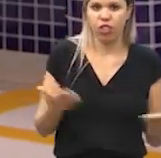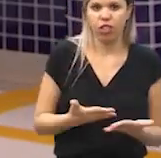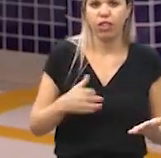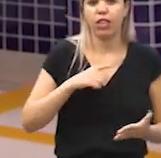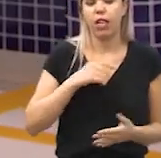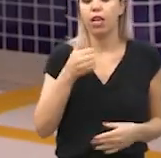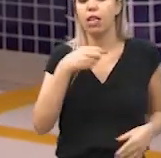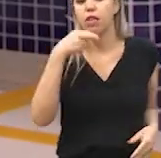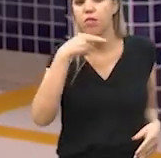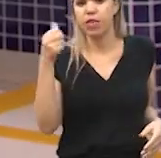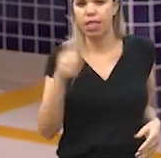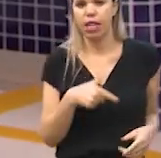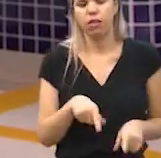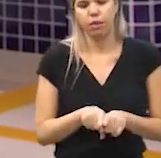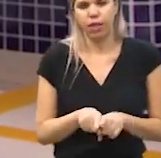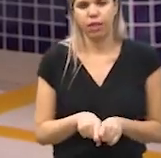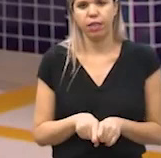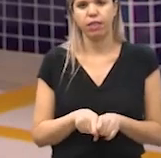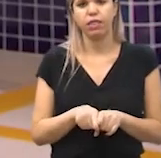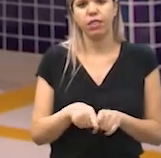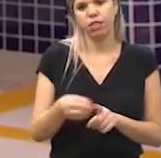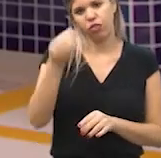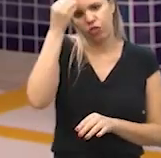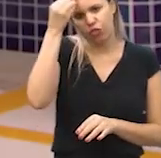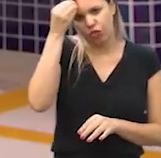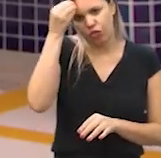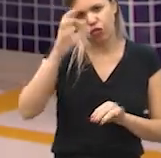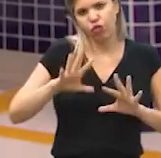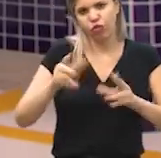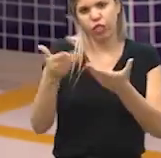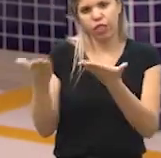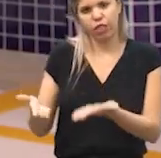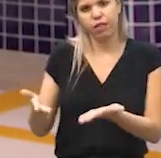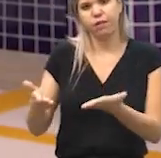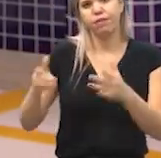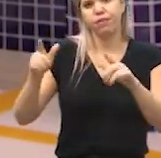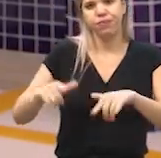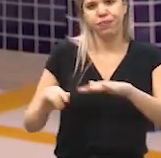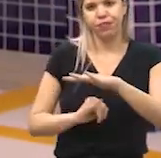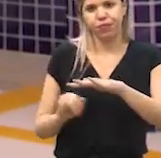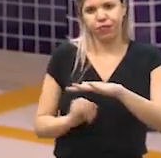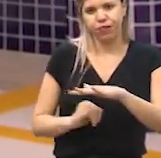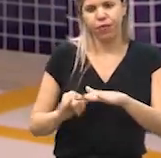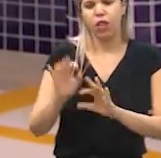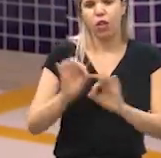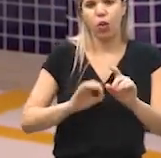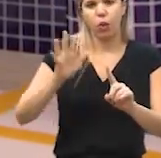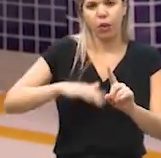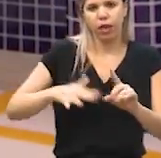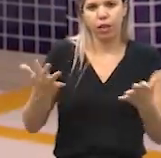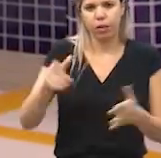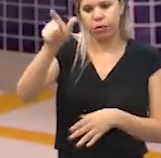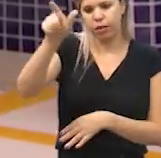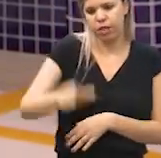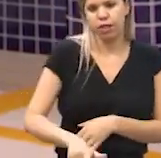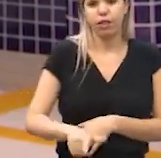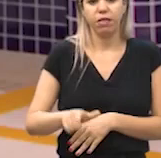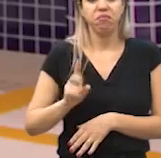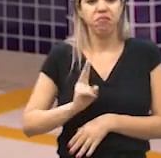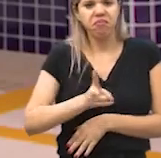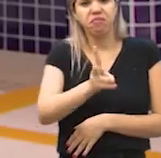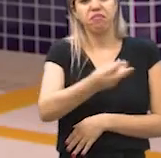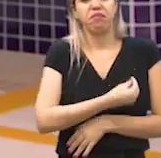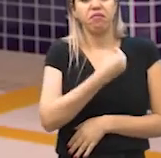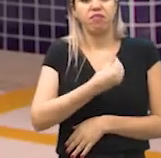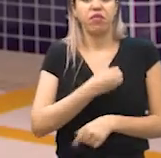tem bisnetos. E deixou um legado. E isso daqui é uma justa homenagem para uma pessoa que